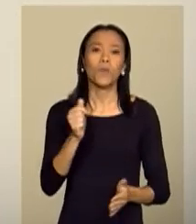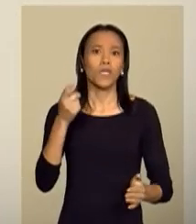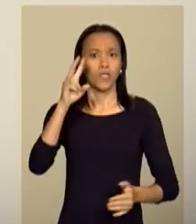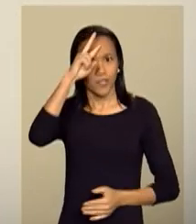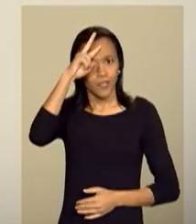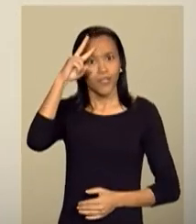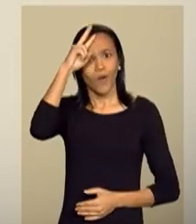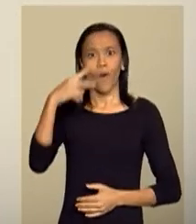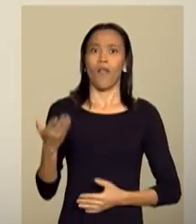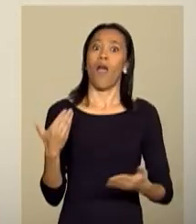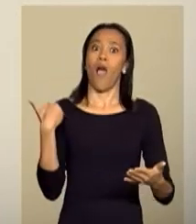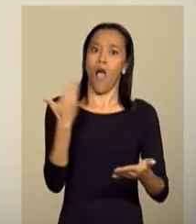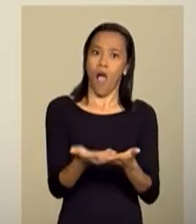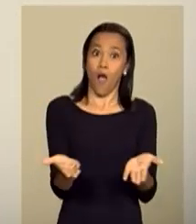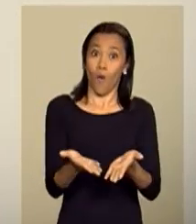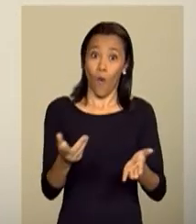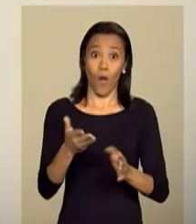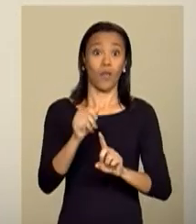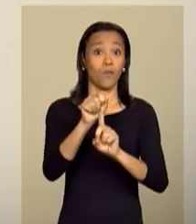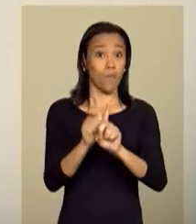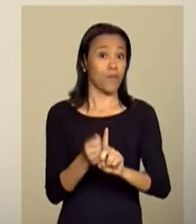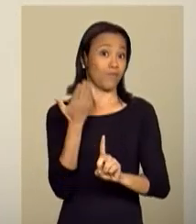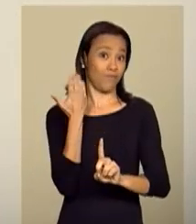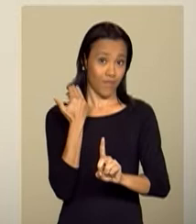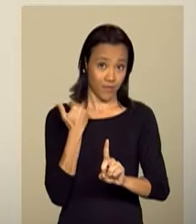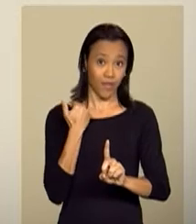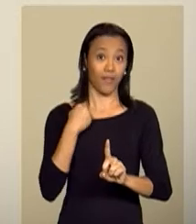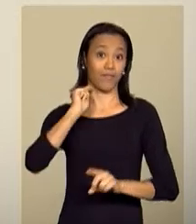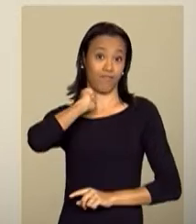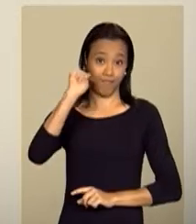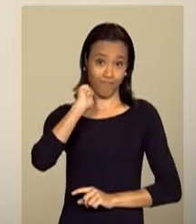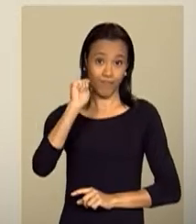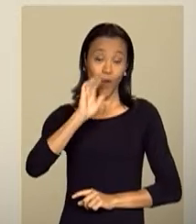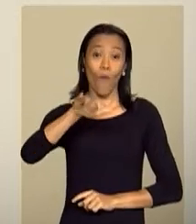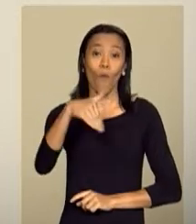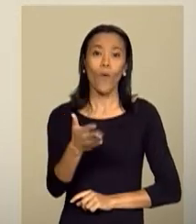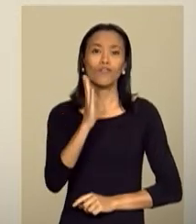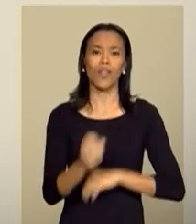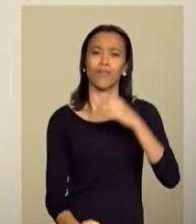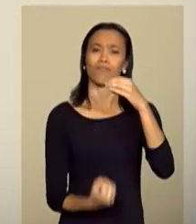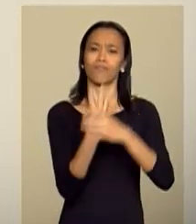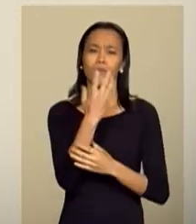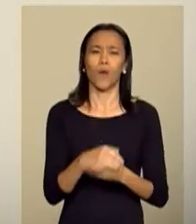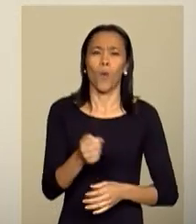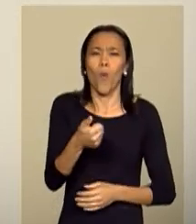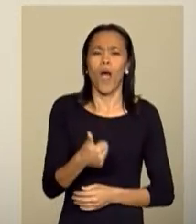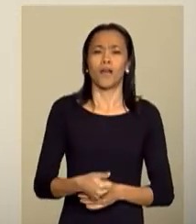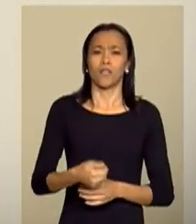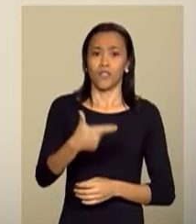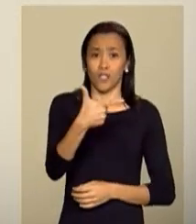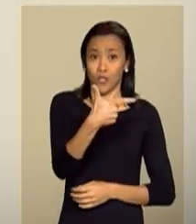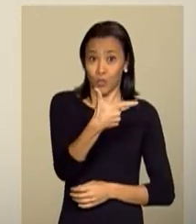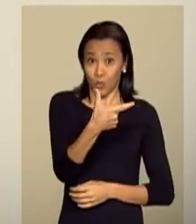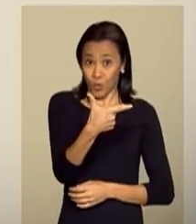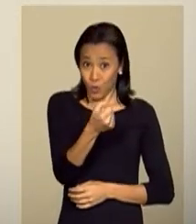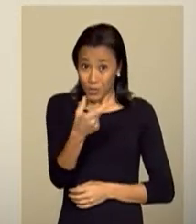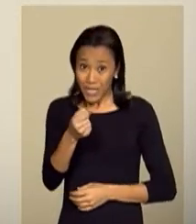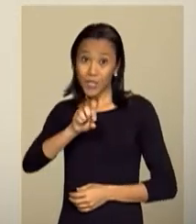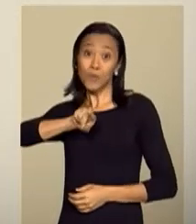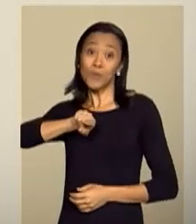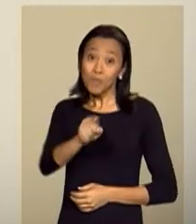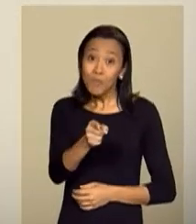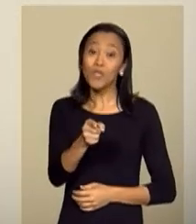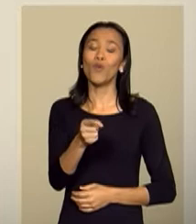histórica agora no mês passado em abril quando foram gerados quase 200.000